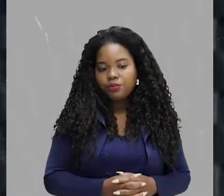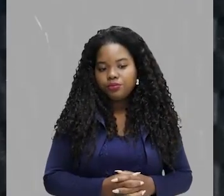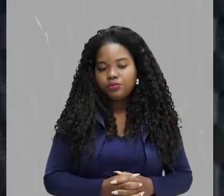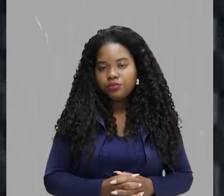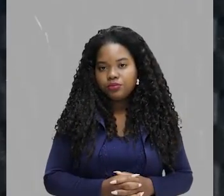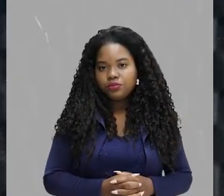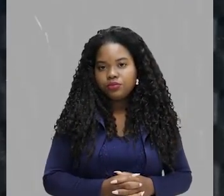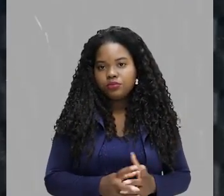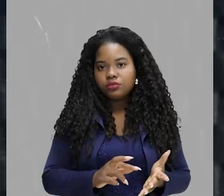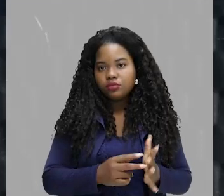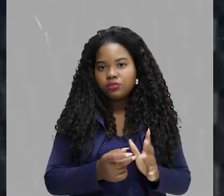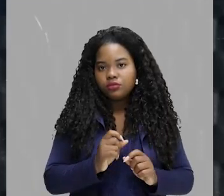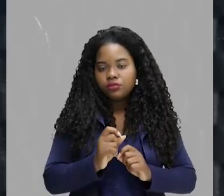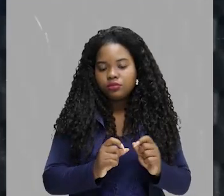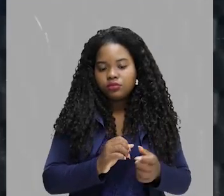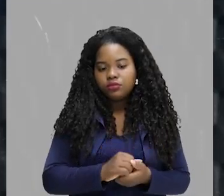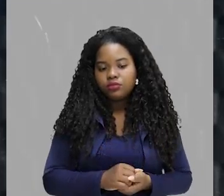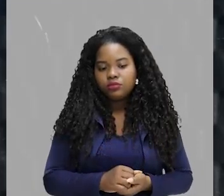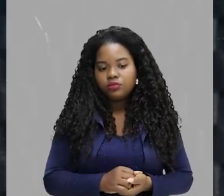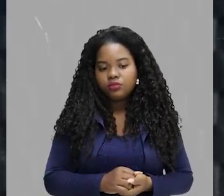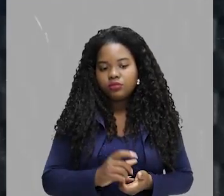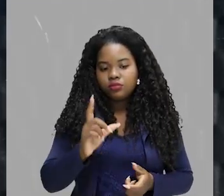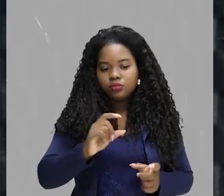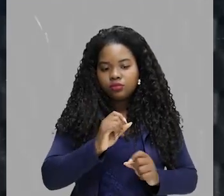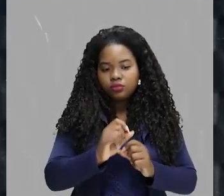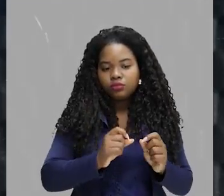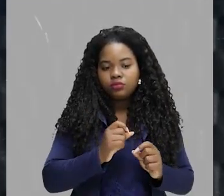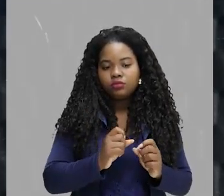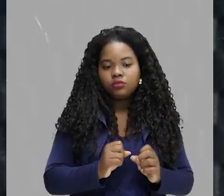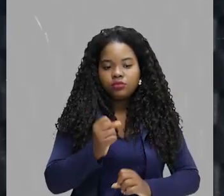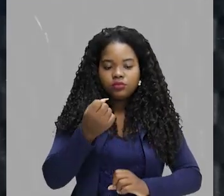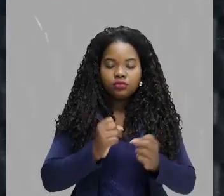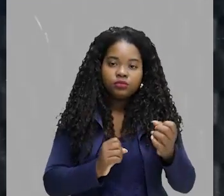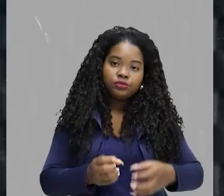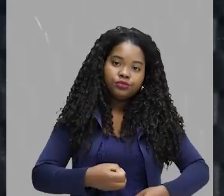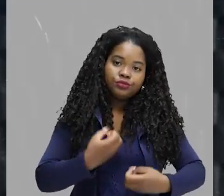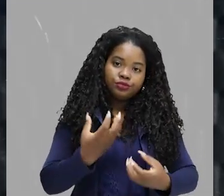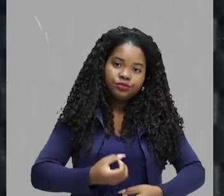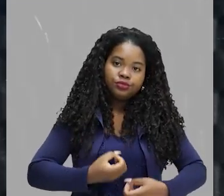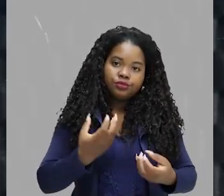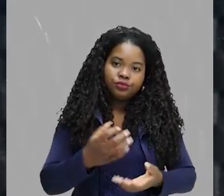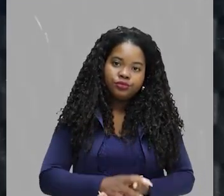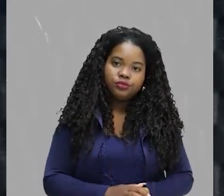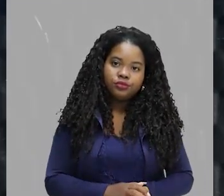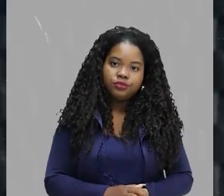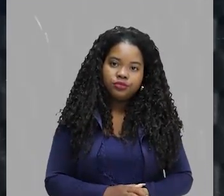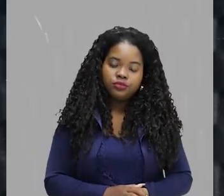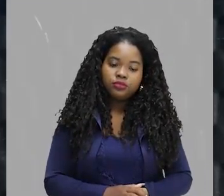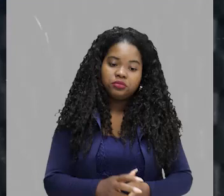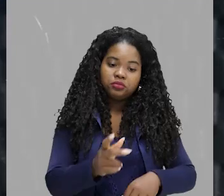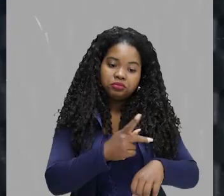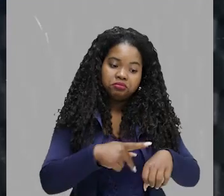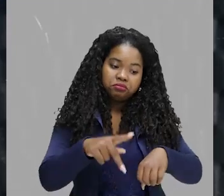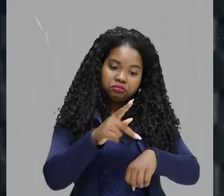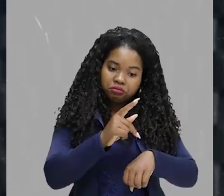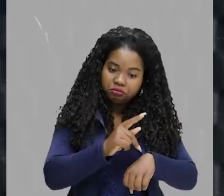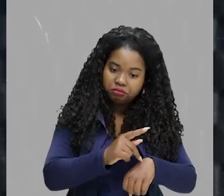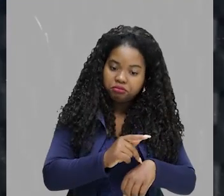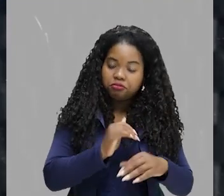poluentes, significa dizer que você vai reduzir o potencial de produção da indústria. Nem todos os países concordaram com